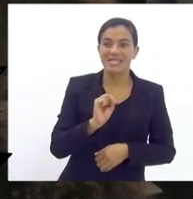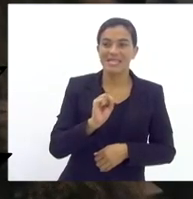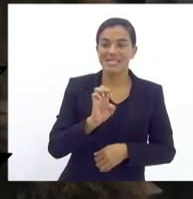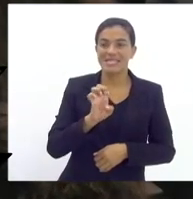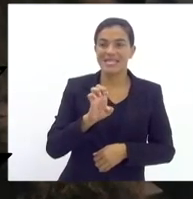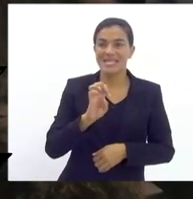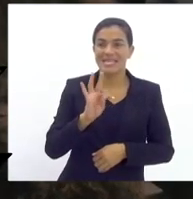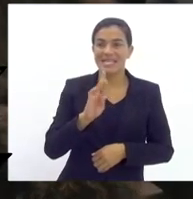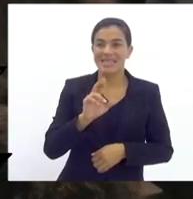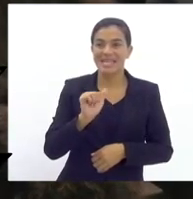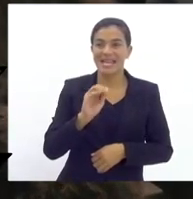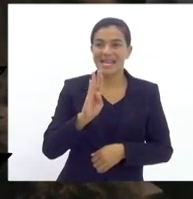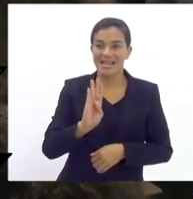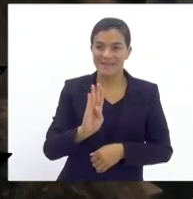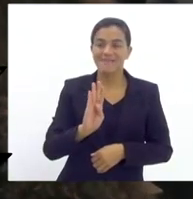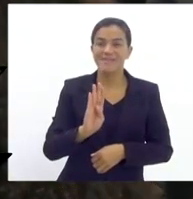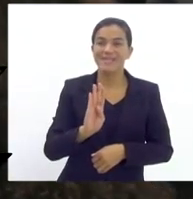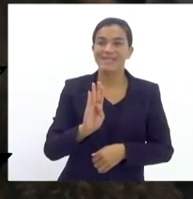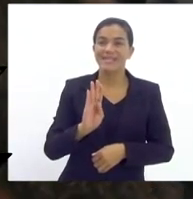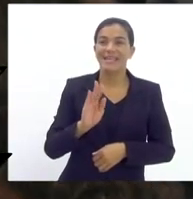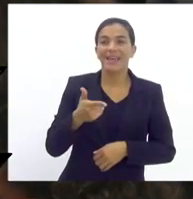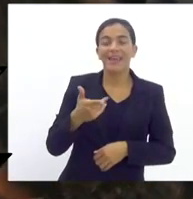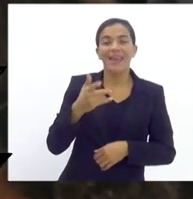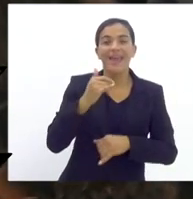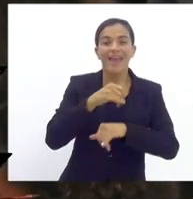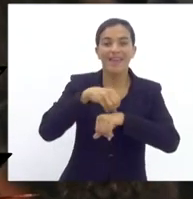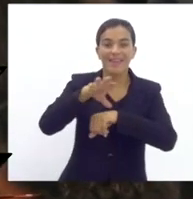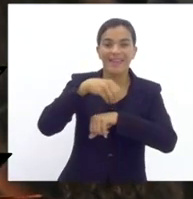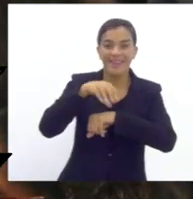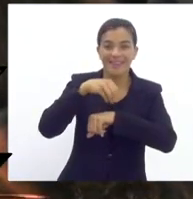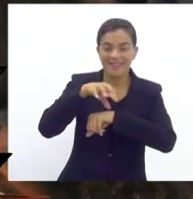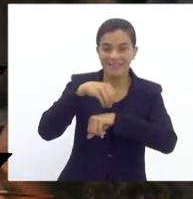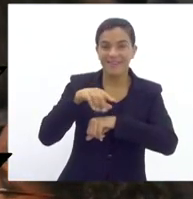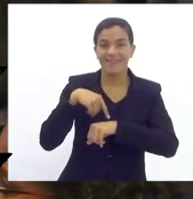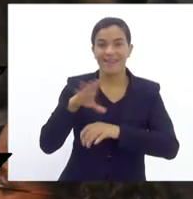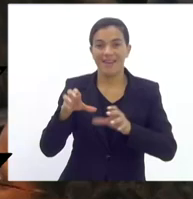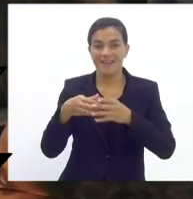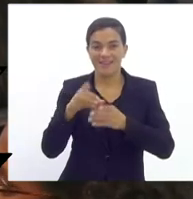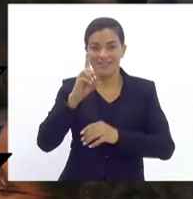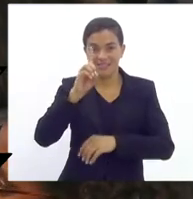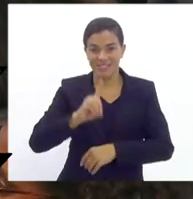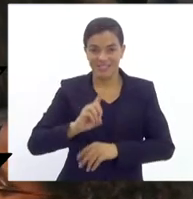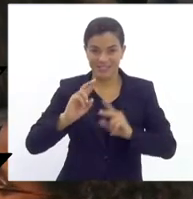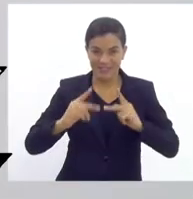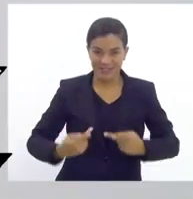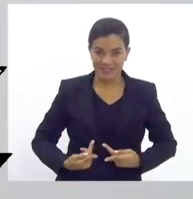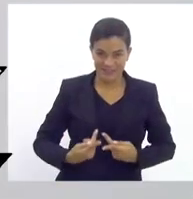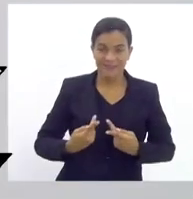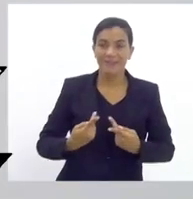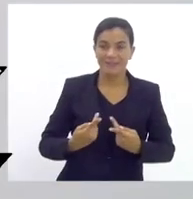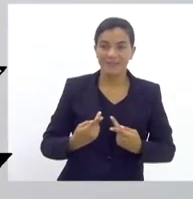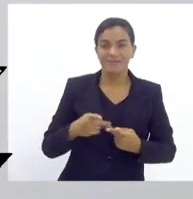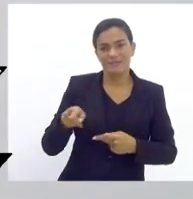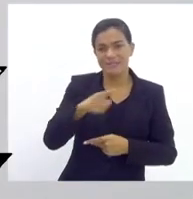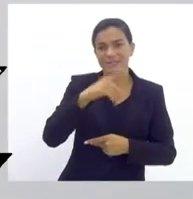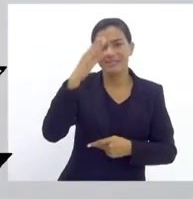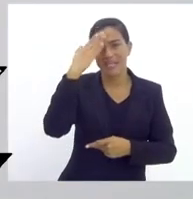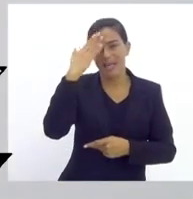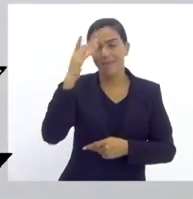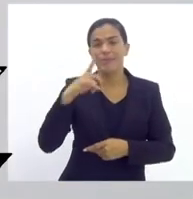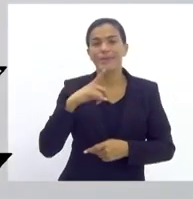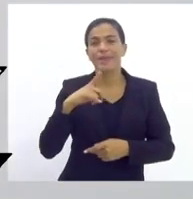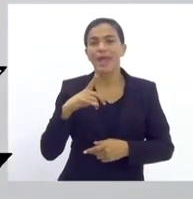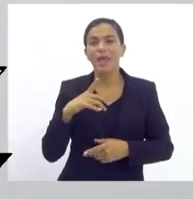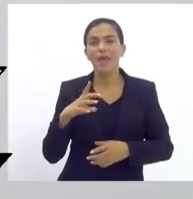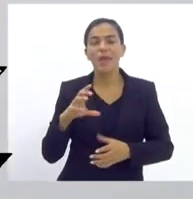pela Secretaria Estadual do Trabalho queria informar que a comissão de direitos humanos como muitos e muitas aqui já sabem tem um